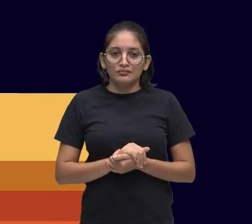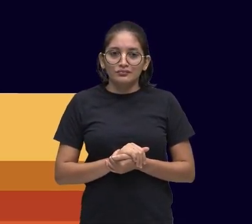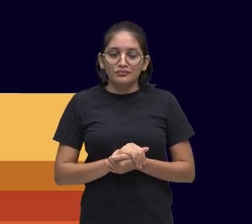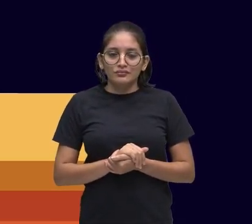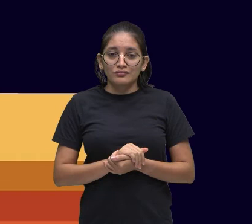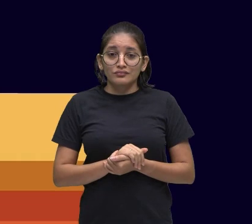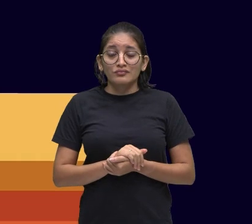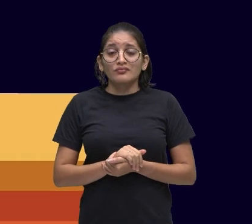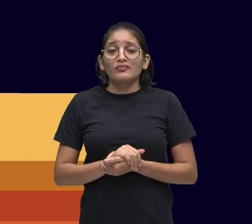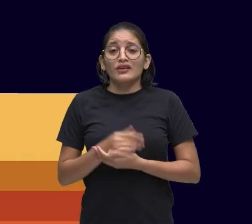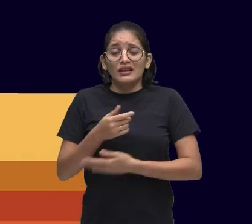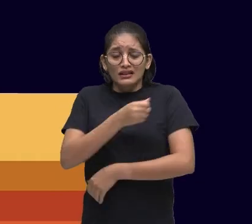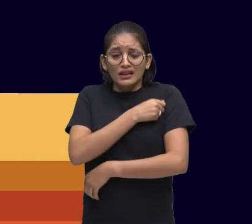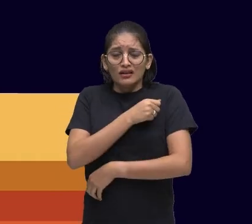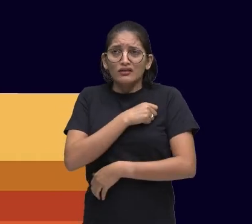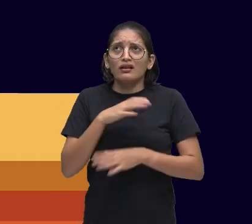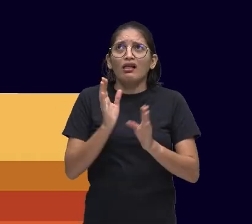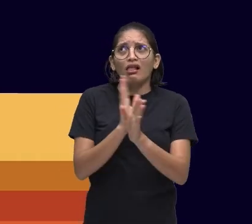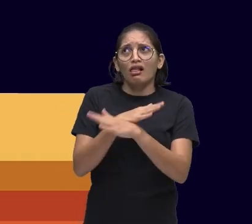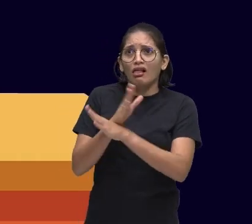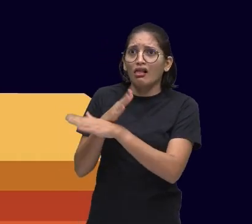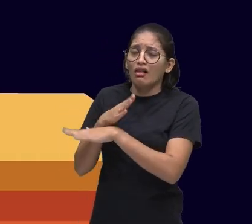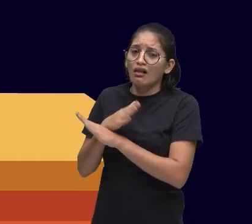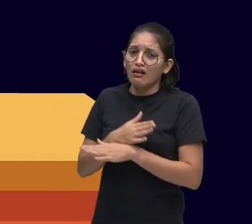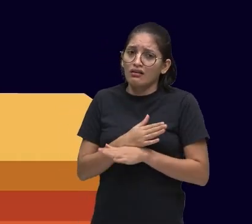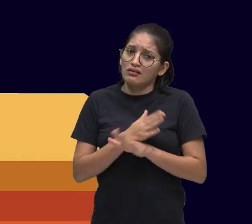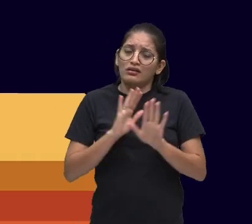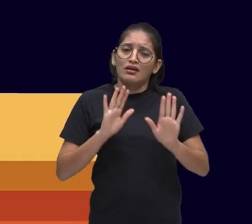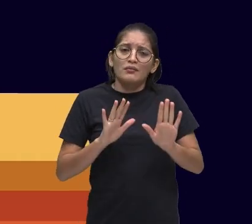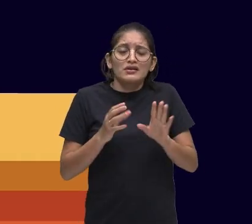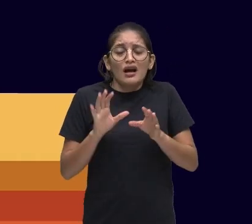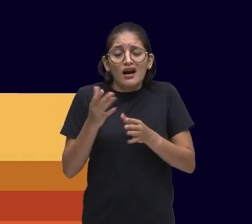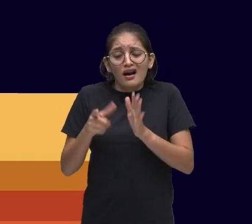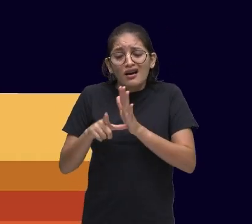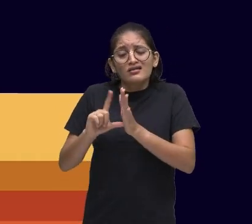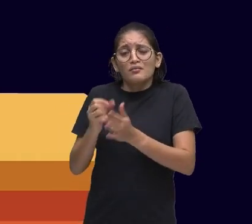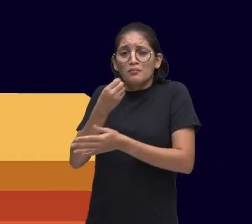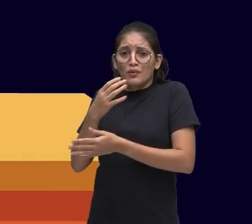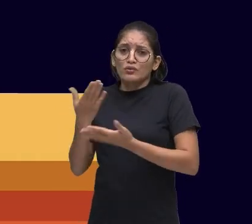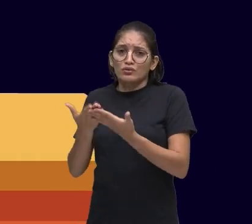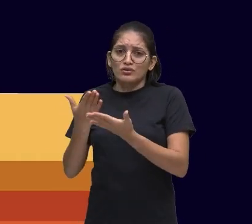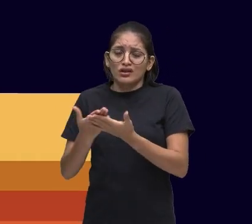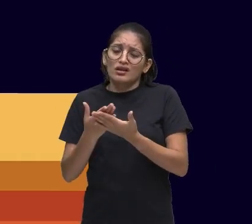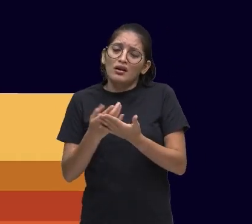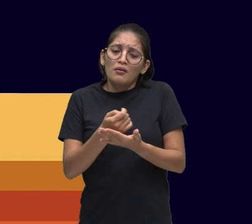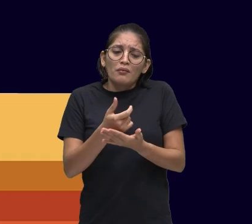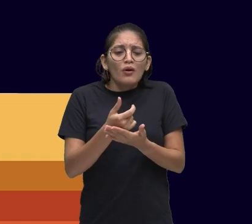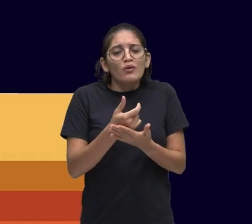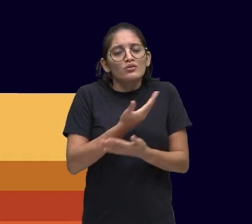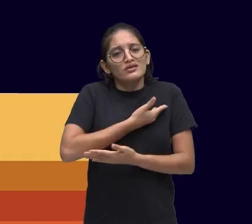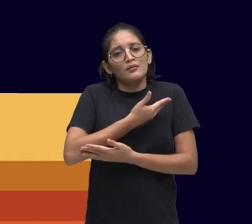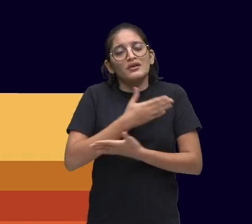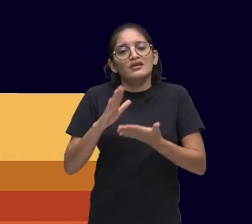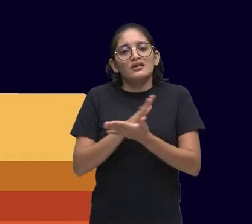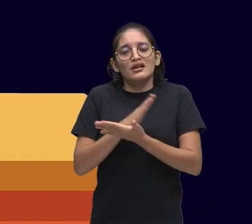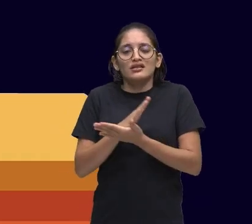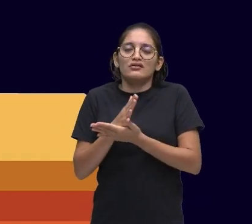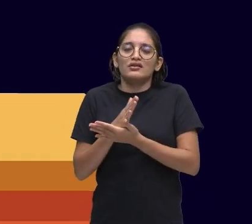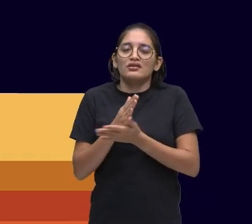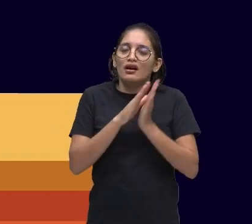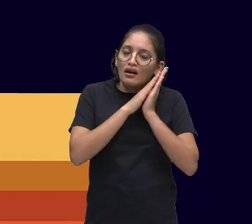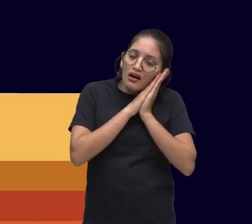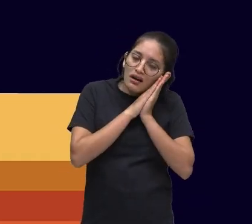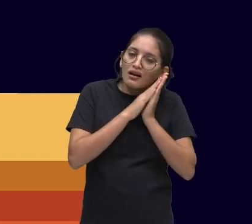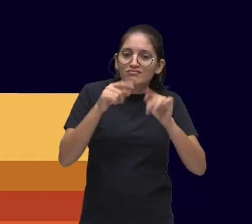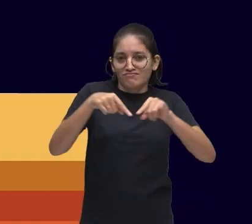O Ricardo anda muito distraído e não mostra interesse algum pelos estudos. Tem poucos amigos e muitas vezes dorme na sala